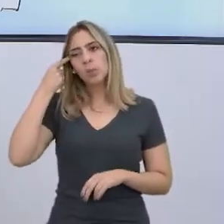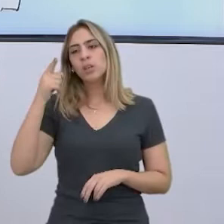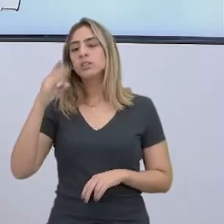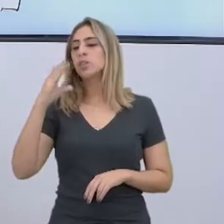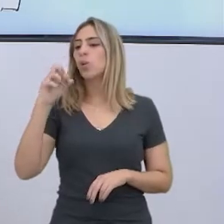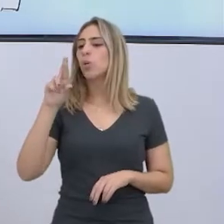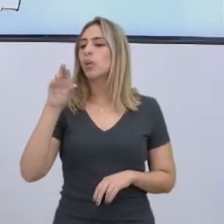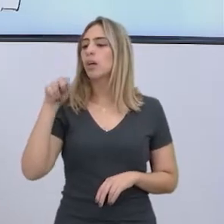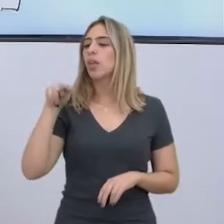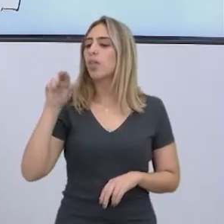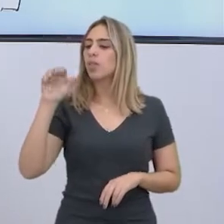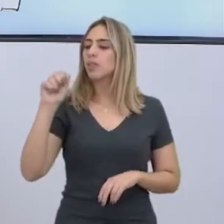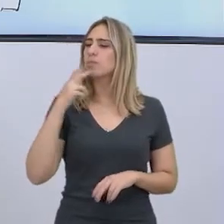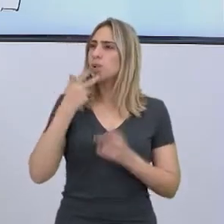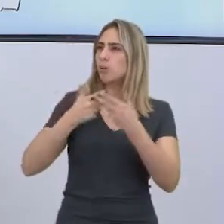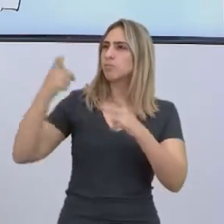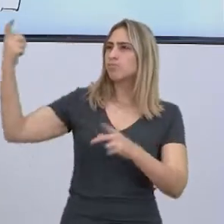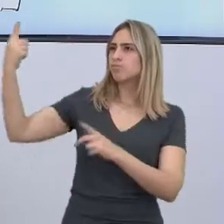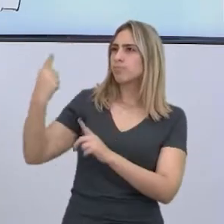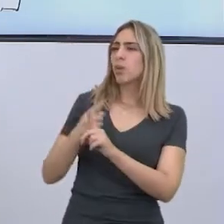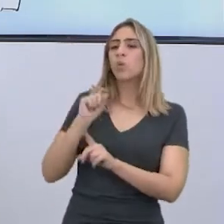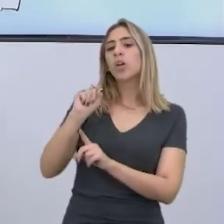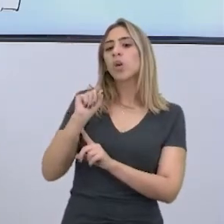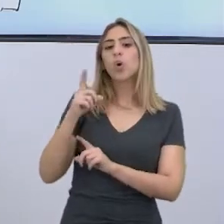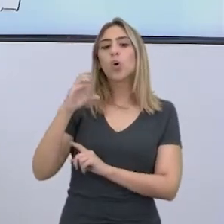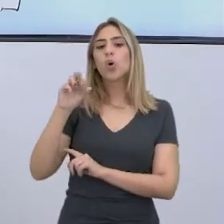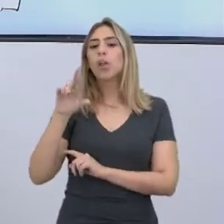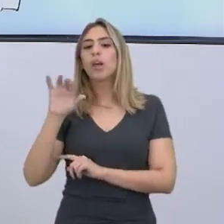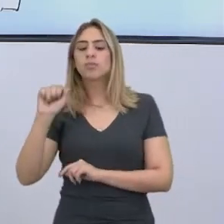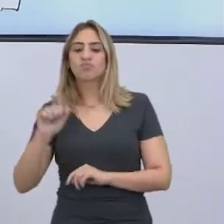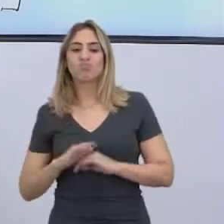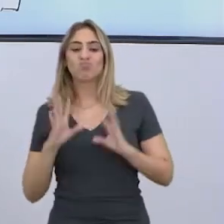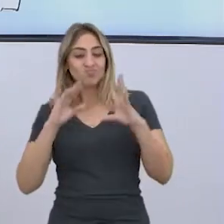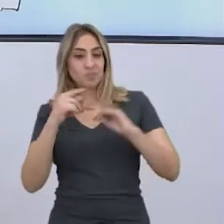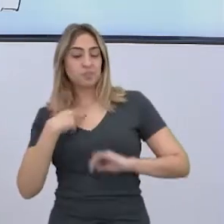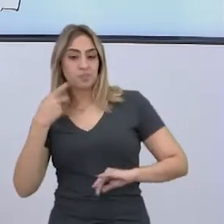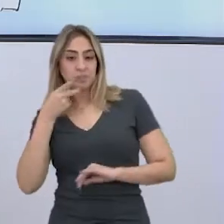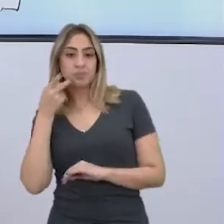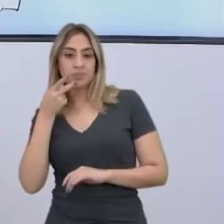essa influência muito grande da Coreia. Todas elas que eu falei,